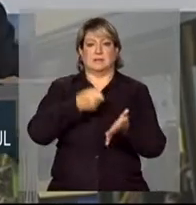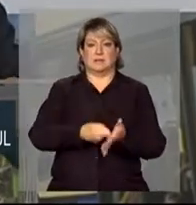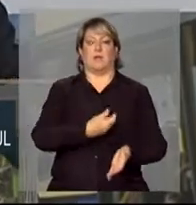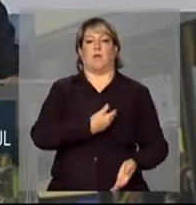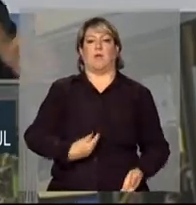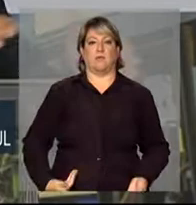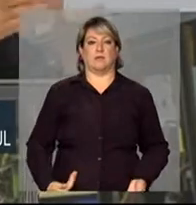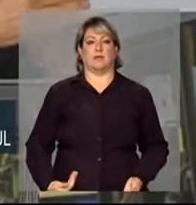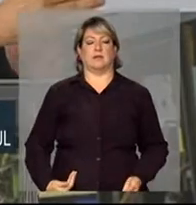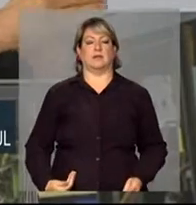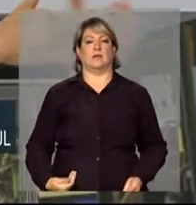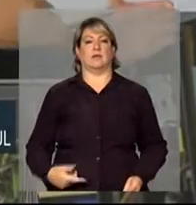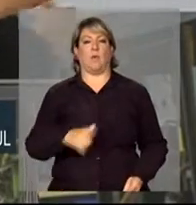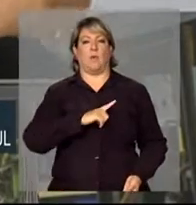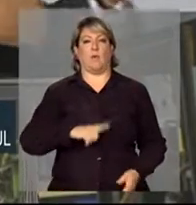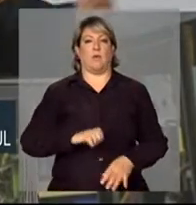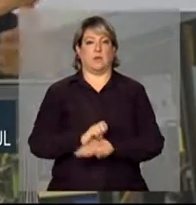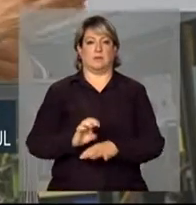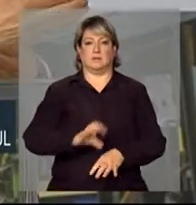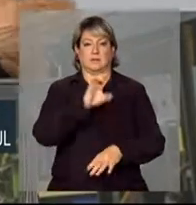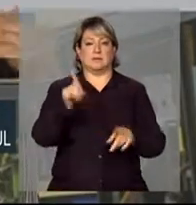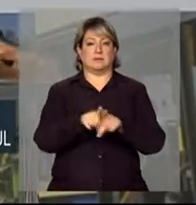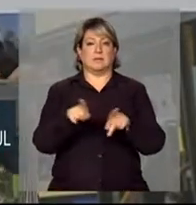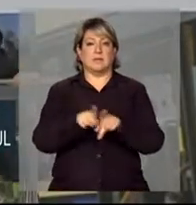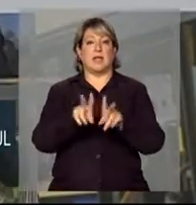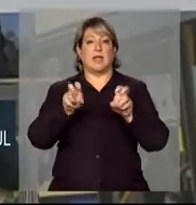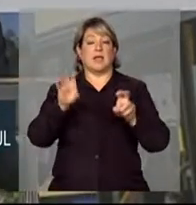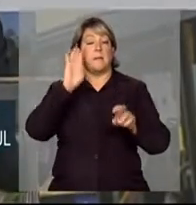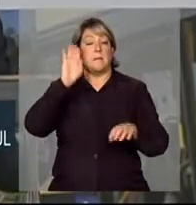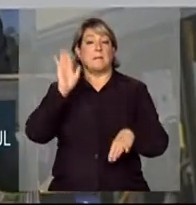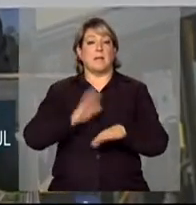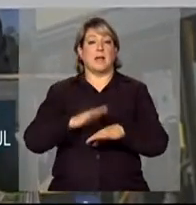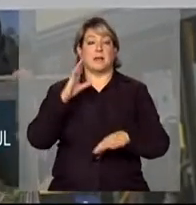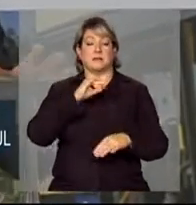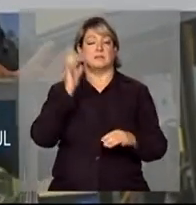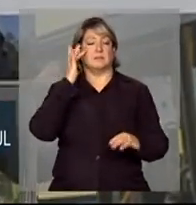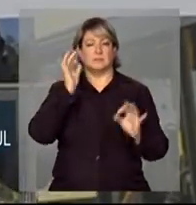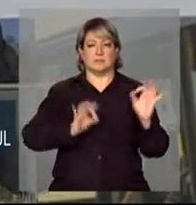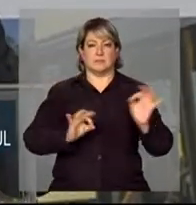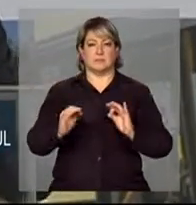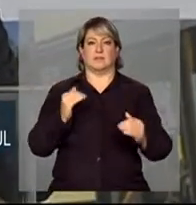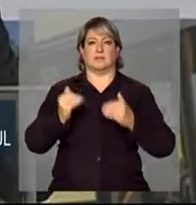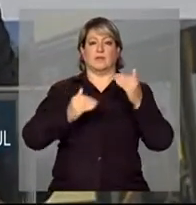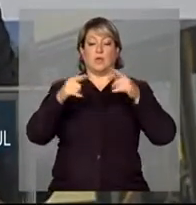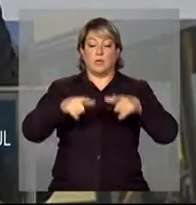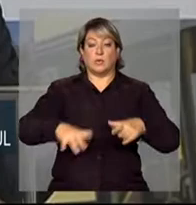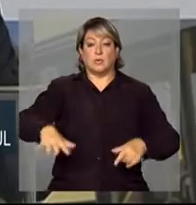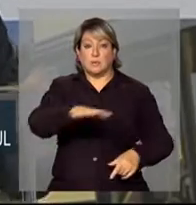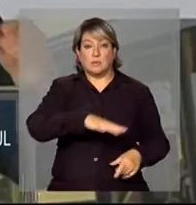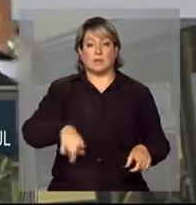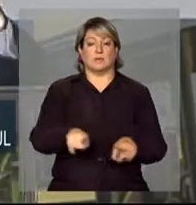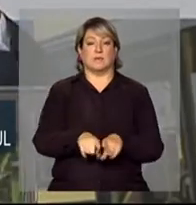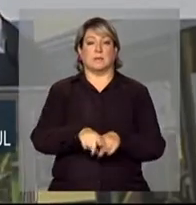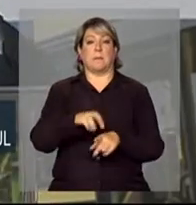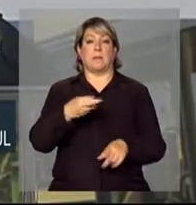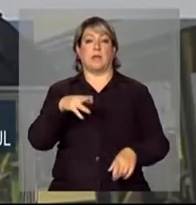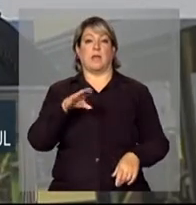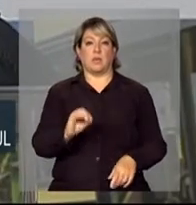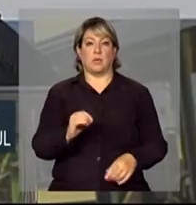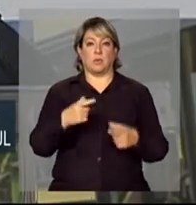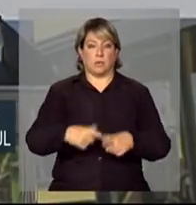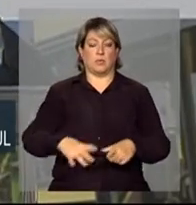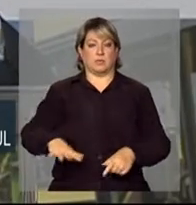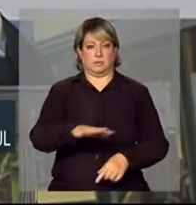discussão das questões mais imediatas e também estratégicas do desenvolvimento regional e microrregional. Então